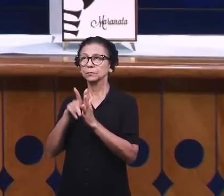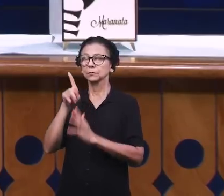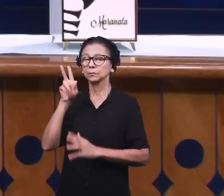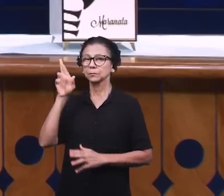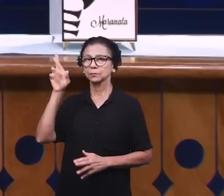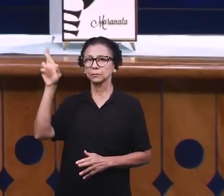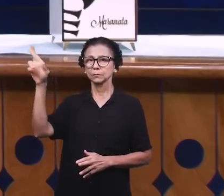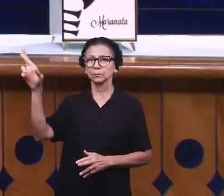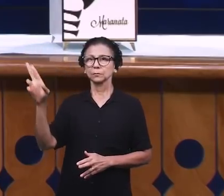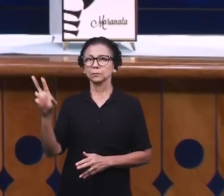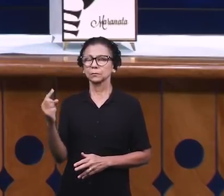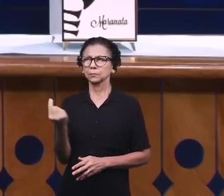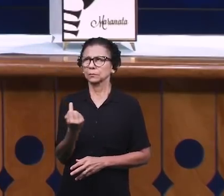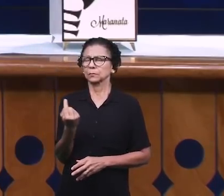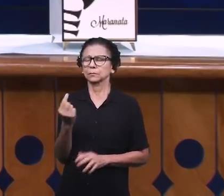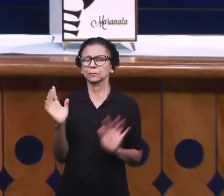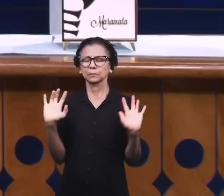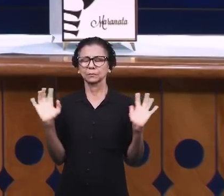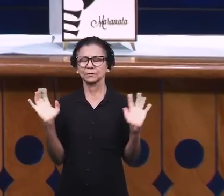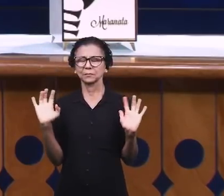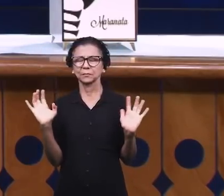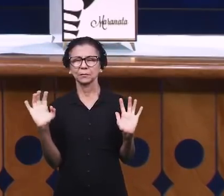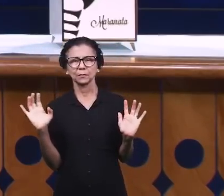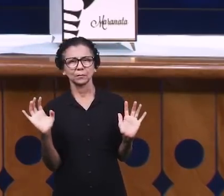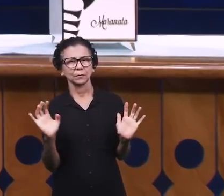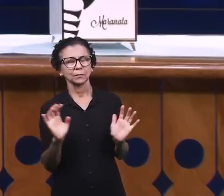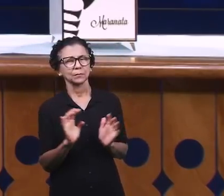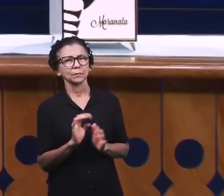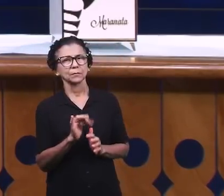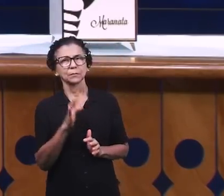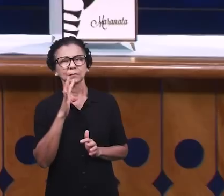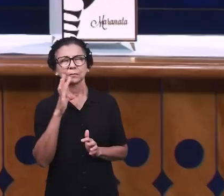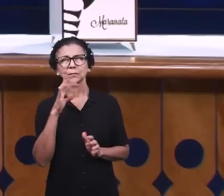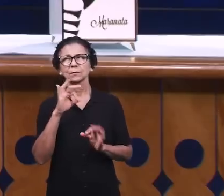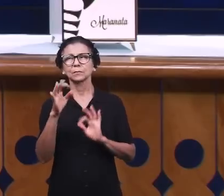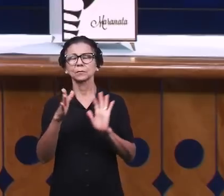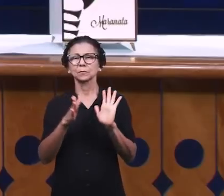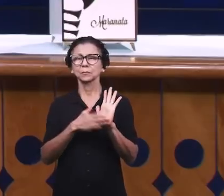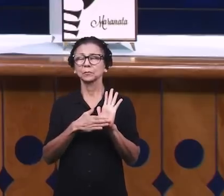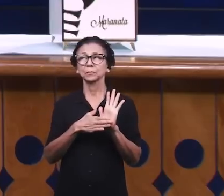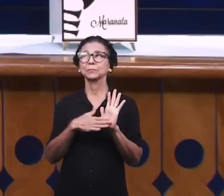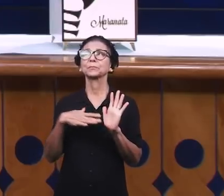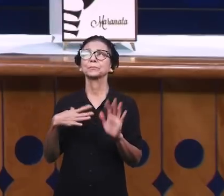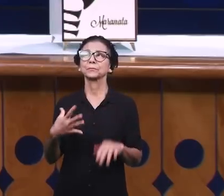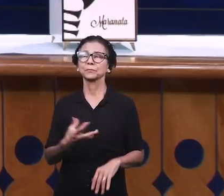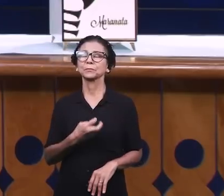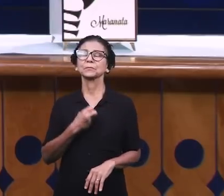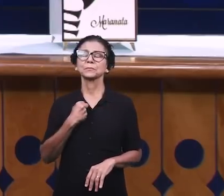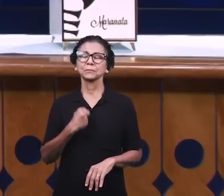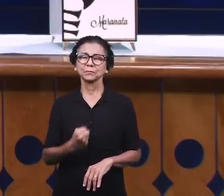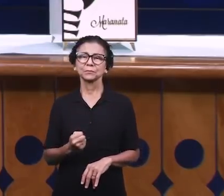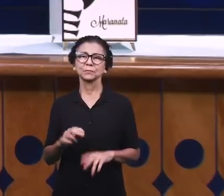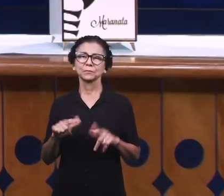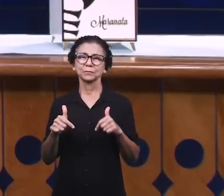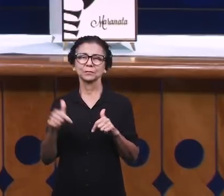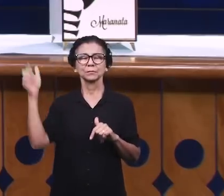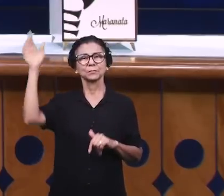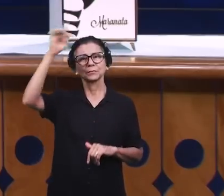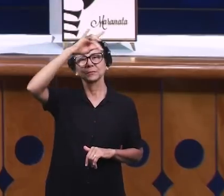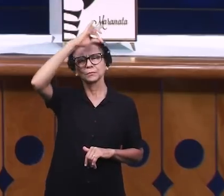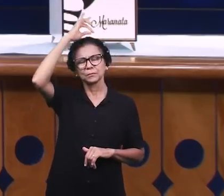estamos sozinhos, não estamos, Senhor, sem rumo nesta vida. Muito pelo contrário, Senhor, pela ação do teu Espírito, pela